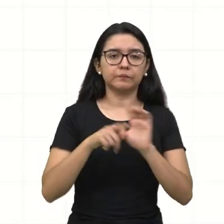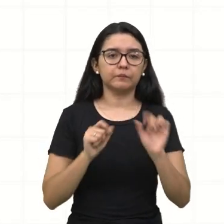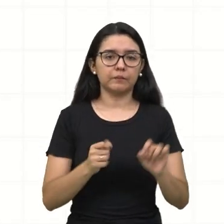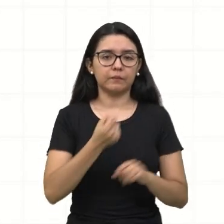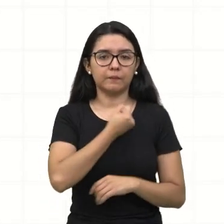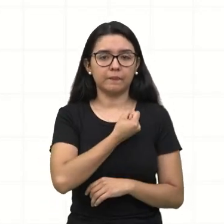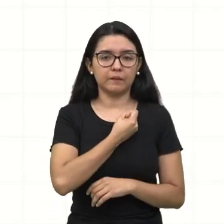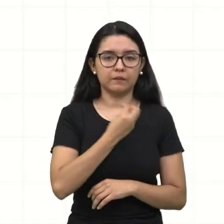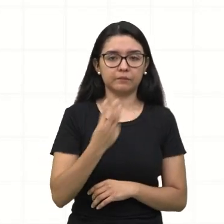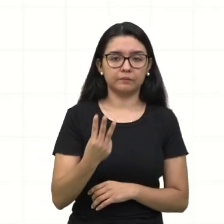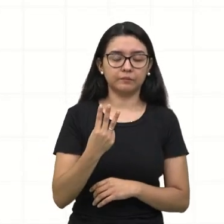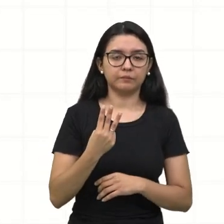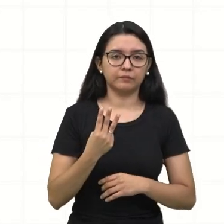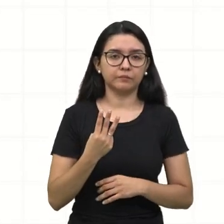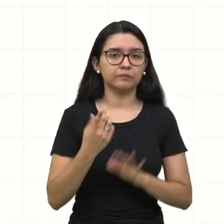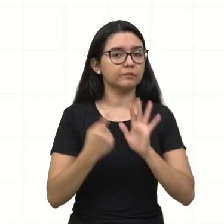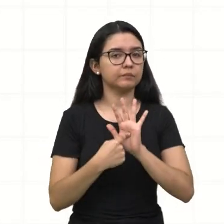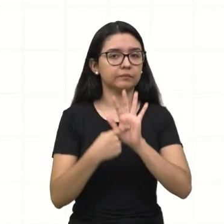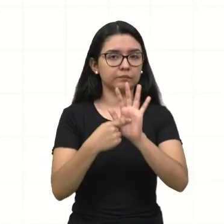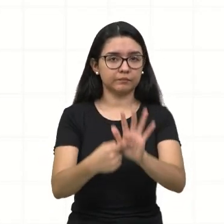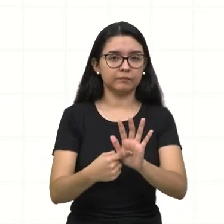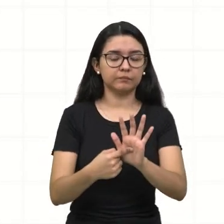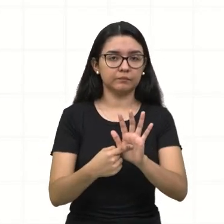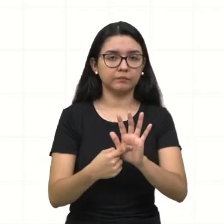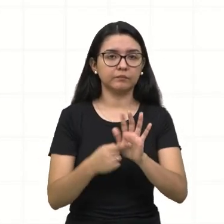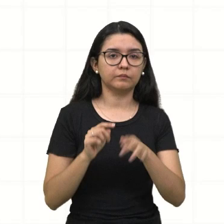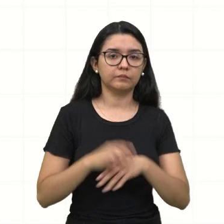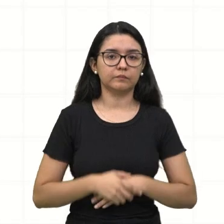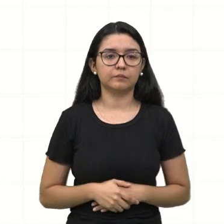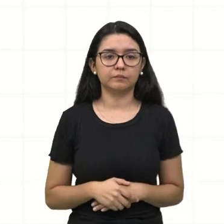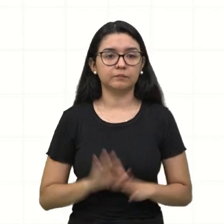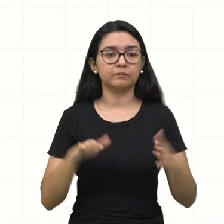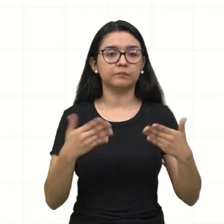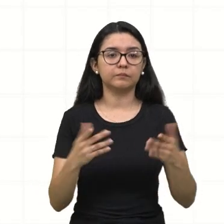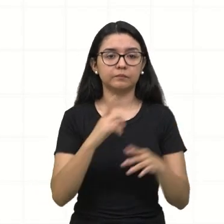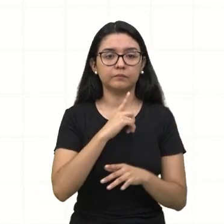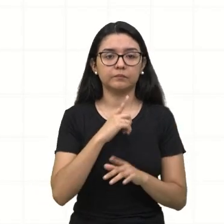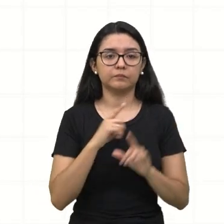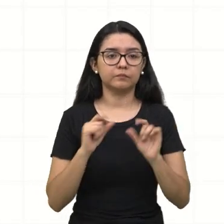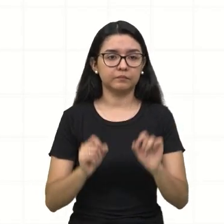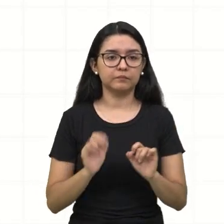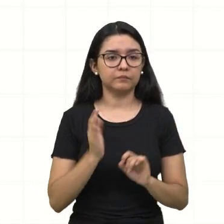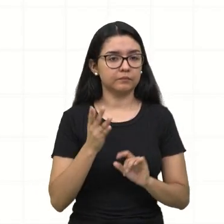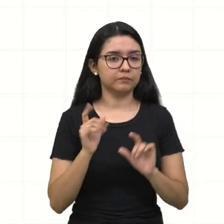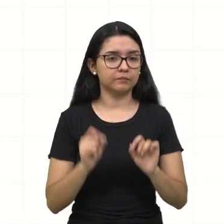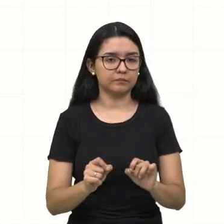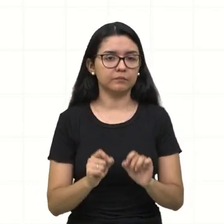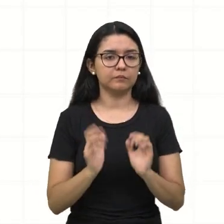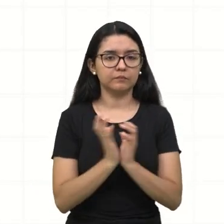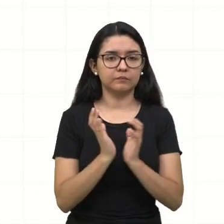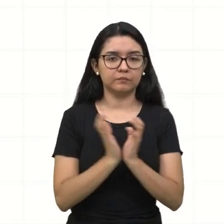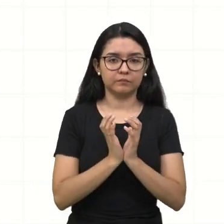algarismo 3, que está aqui destacado, ó. Então, nós temos aqui, já que estamos na classe, né,